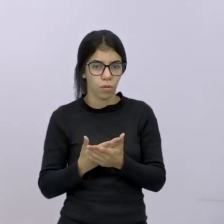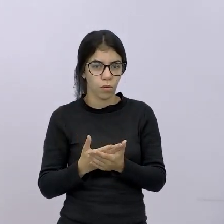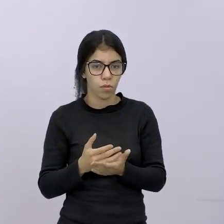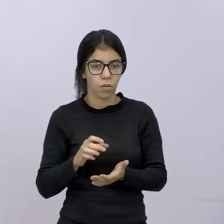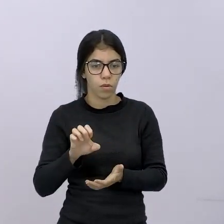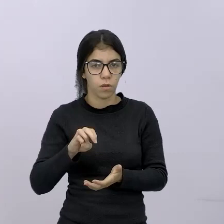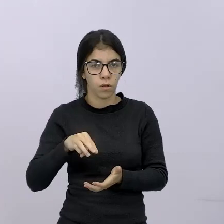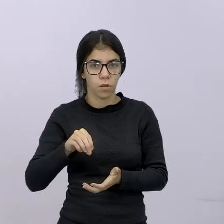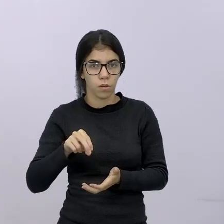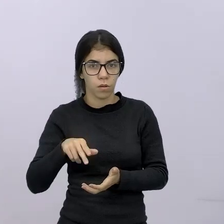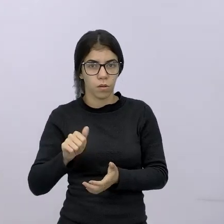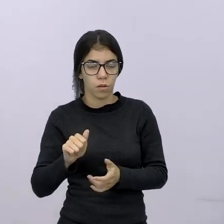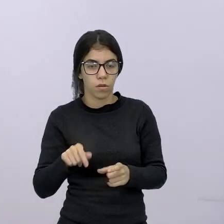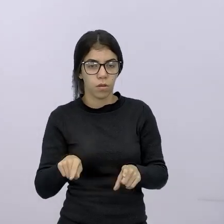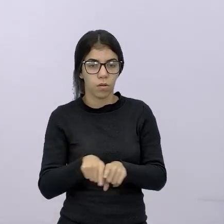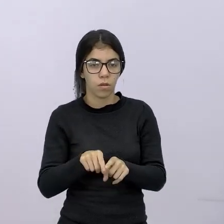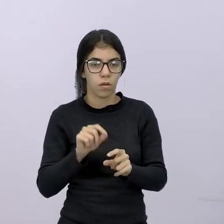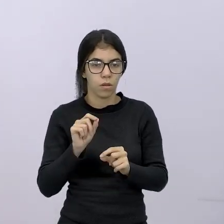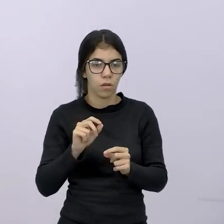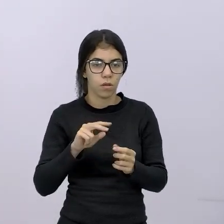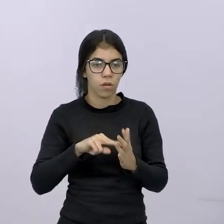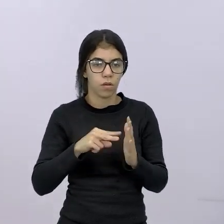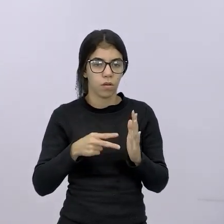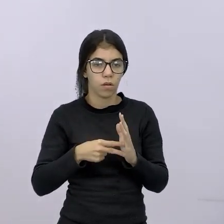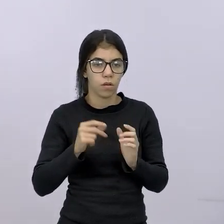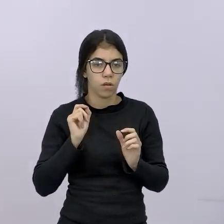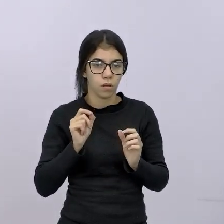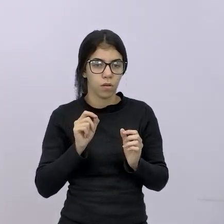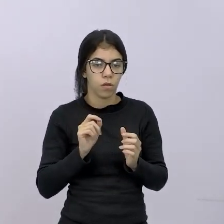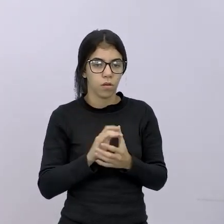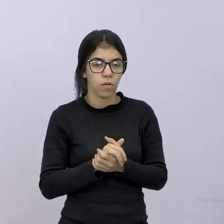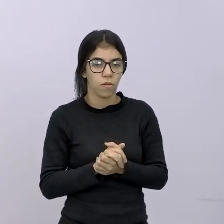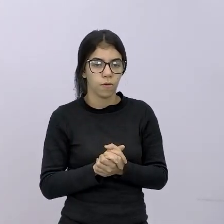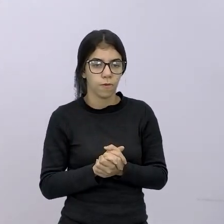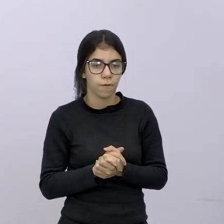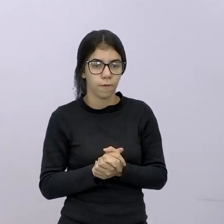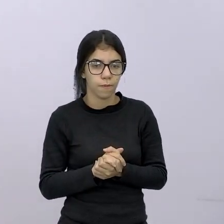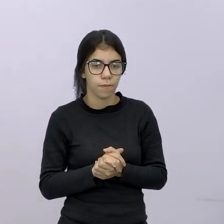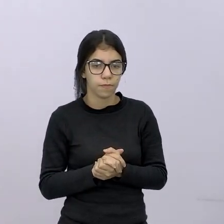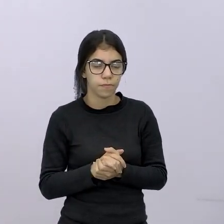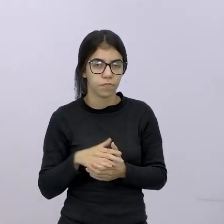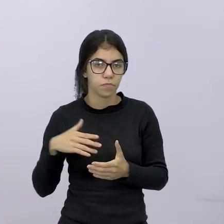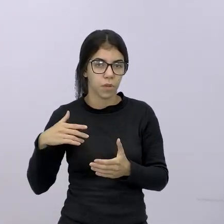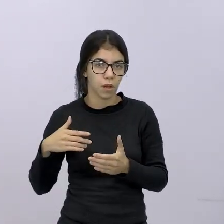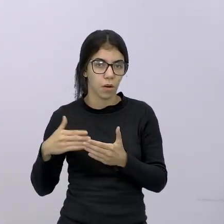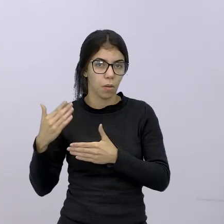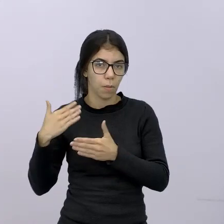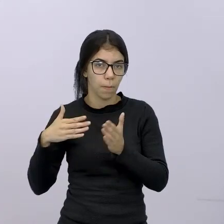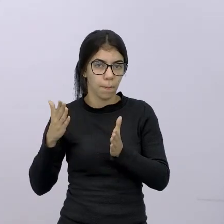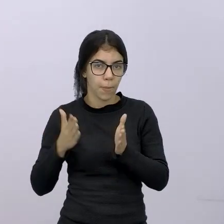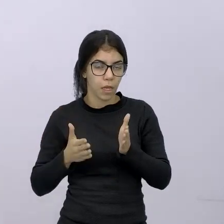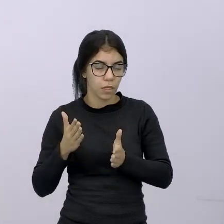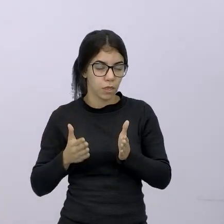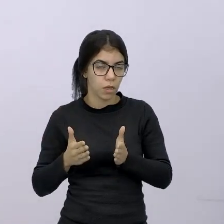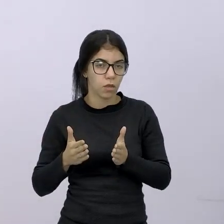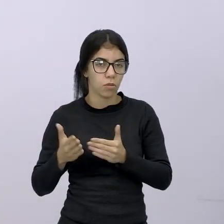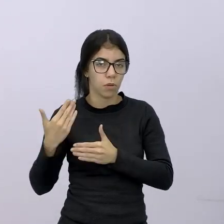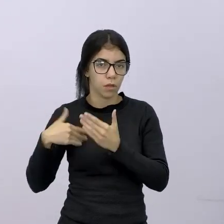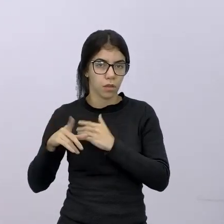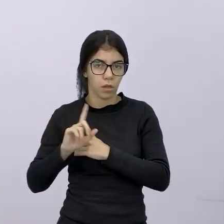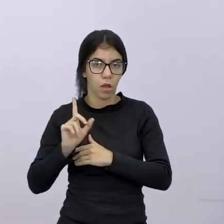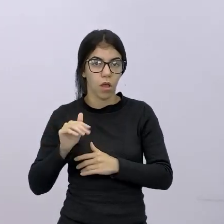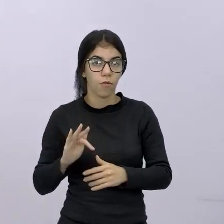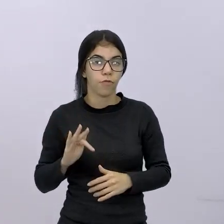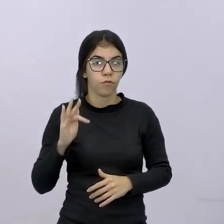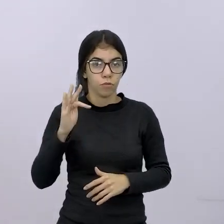em hebraico. É um outro sentido de verdade que não está nem no presente nem no passado, mas sim está no futuro.